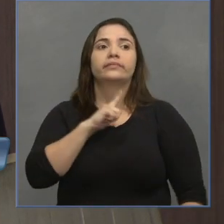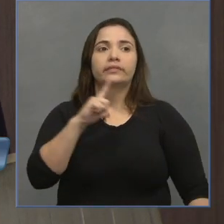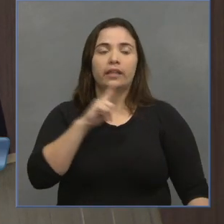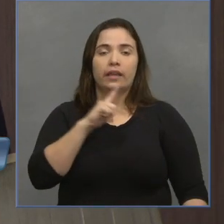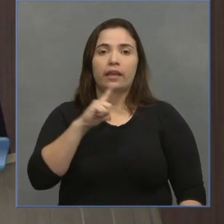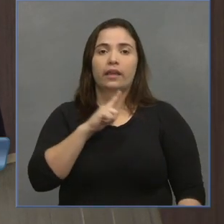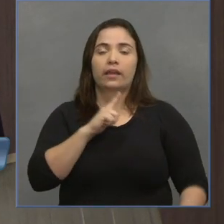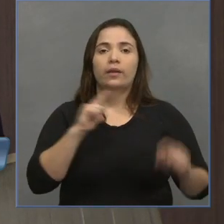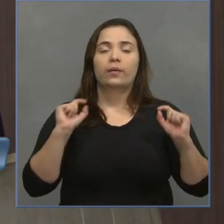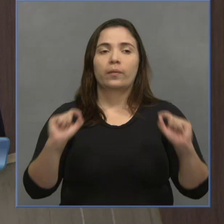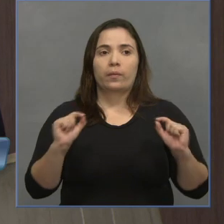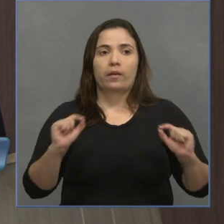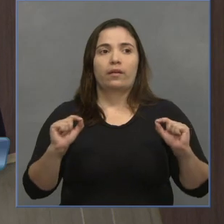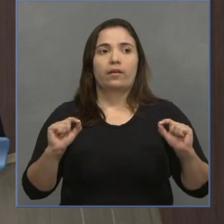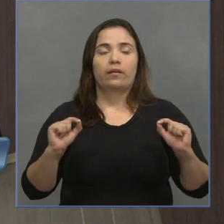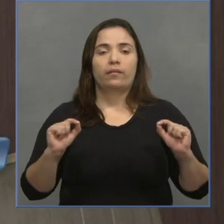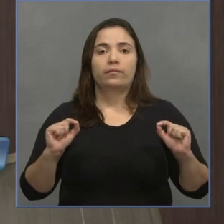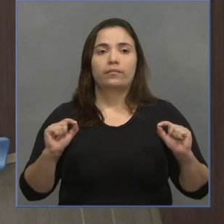encontra